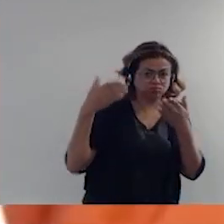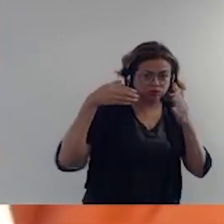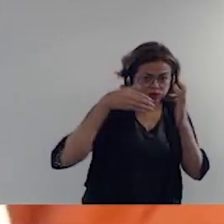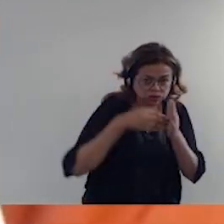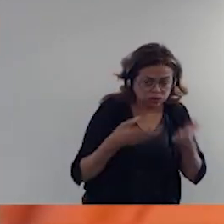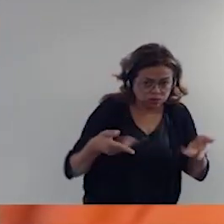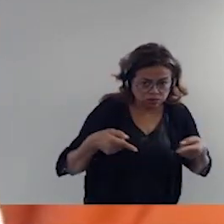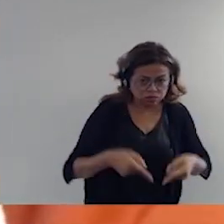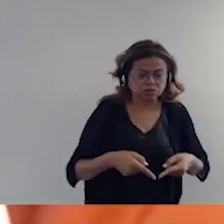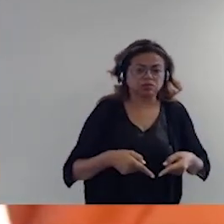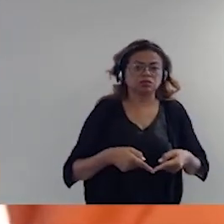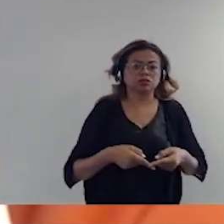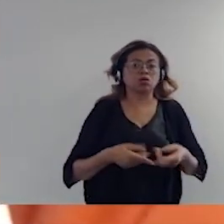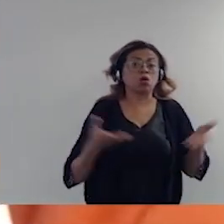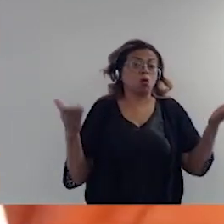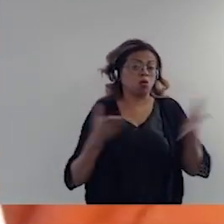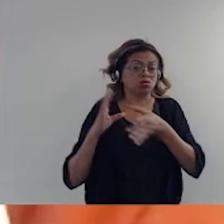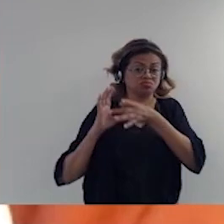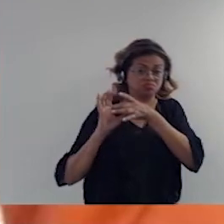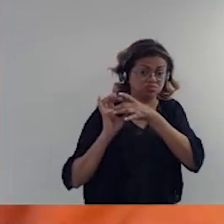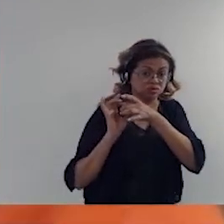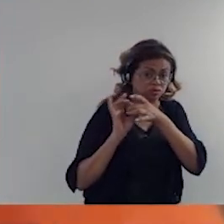No contexto da pandemia,